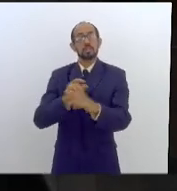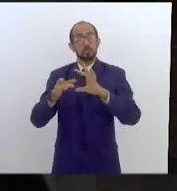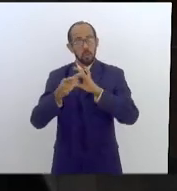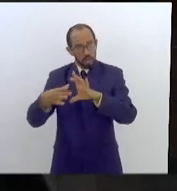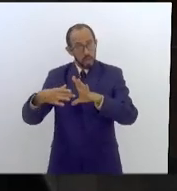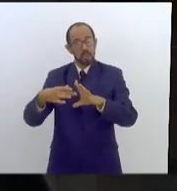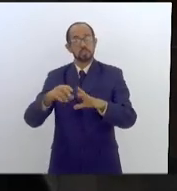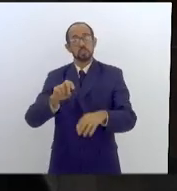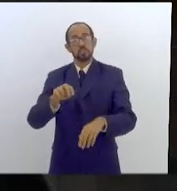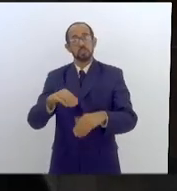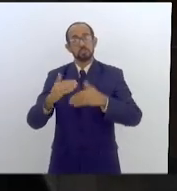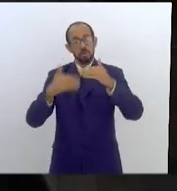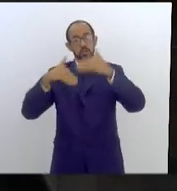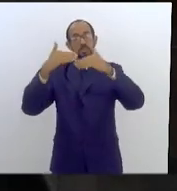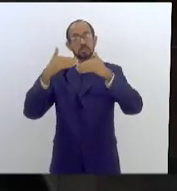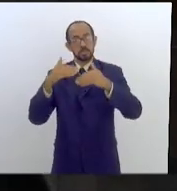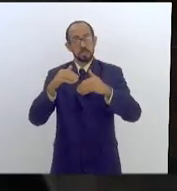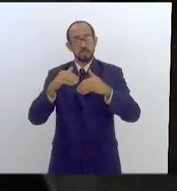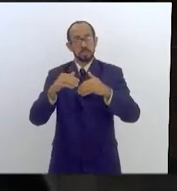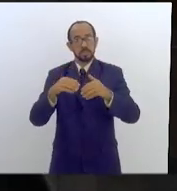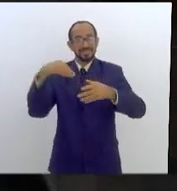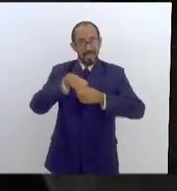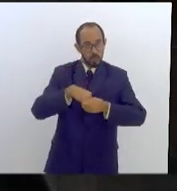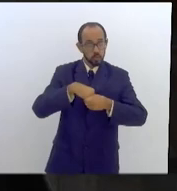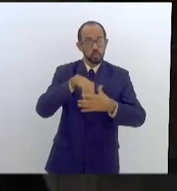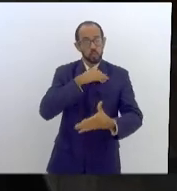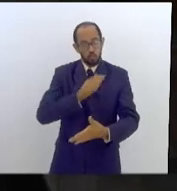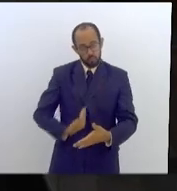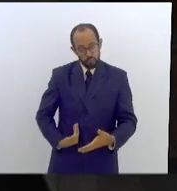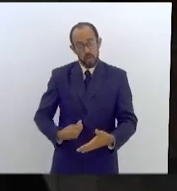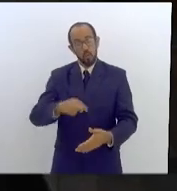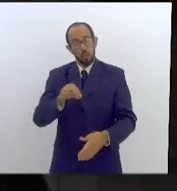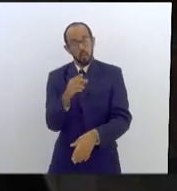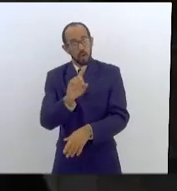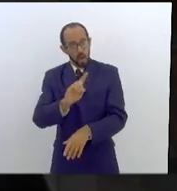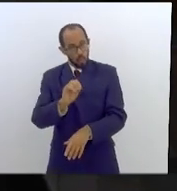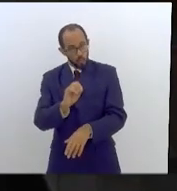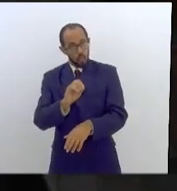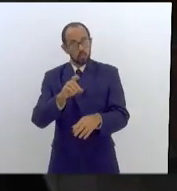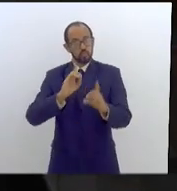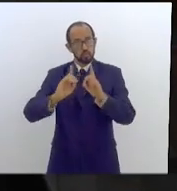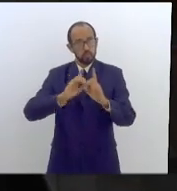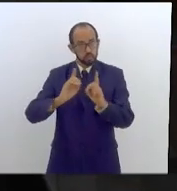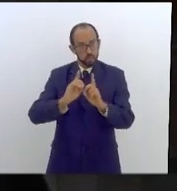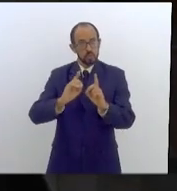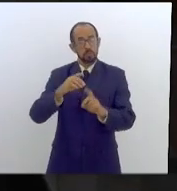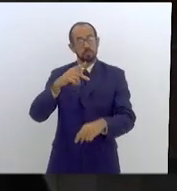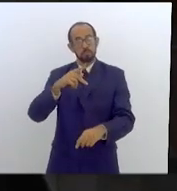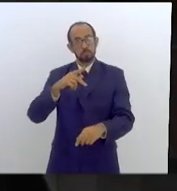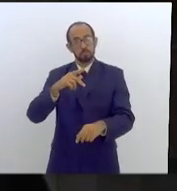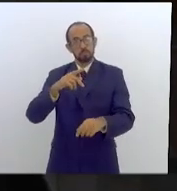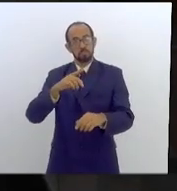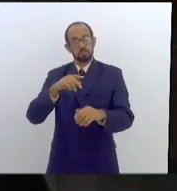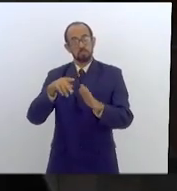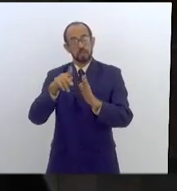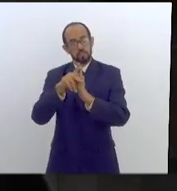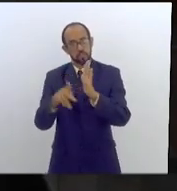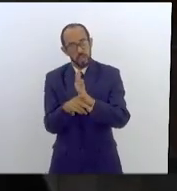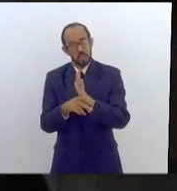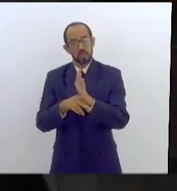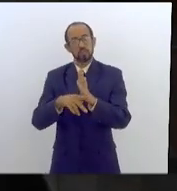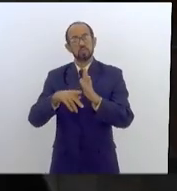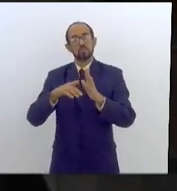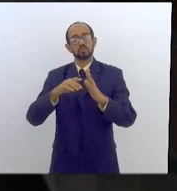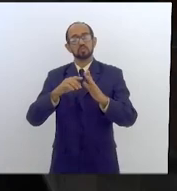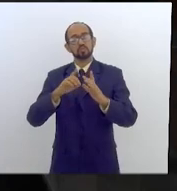o governo ou não compondo o governo ou não né Disc projeto discutir propostas discutir iniciativas discutir